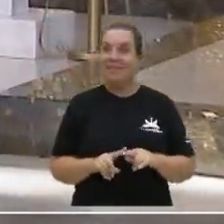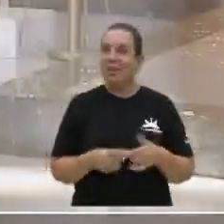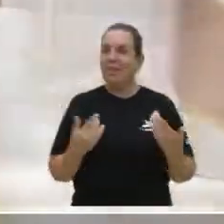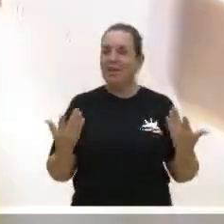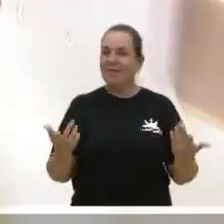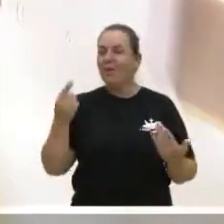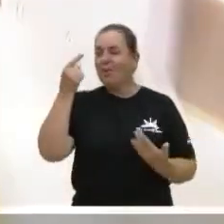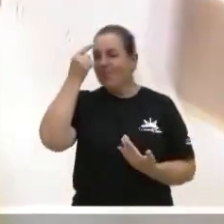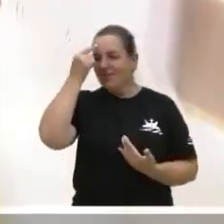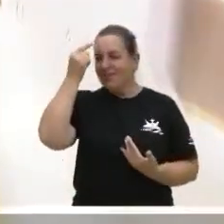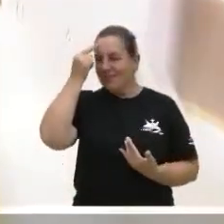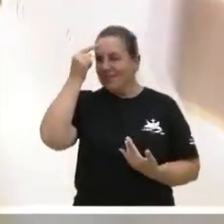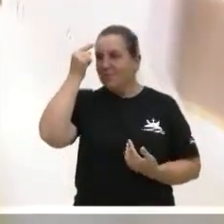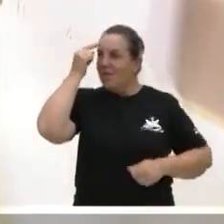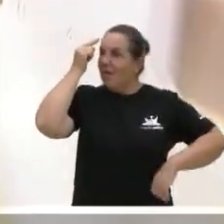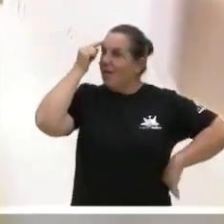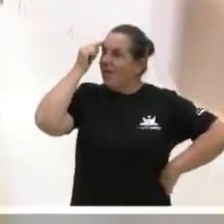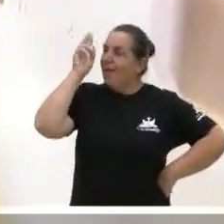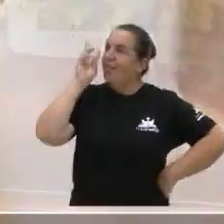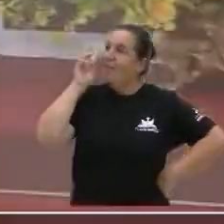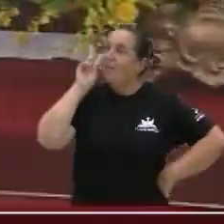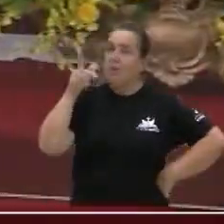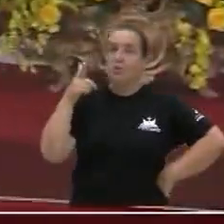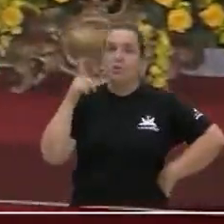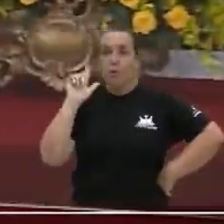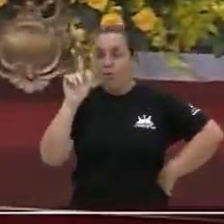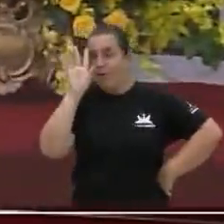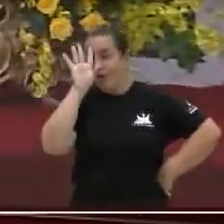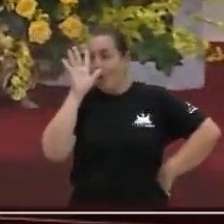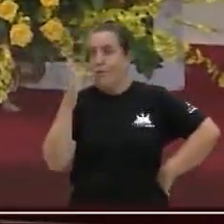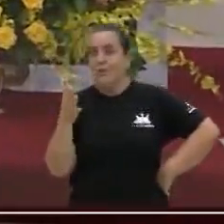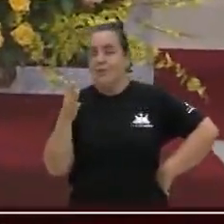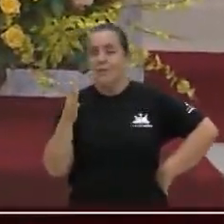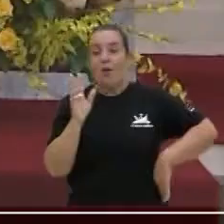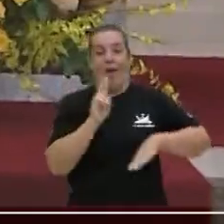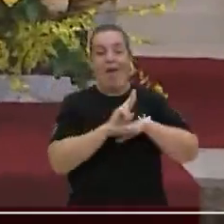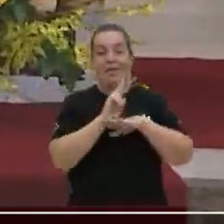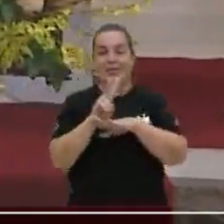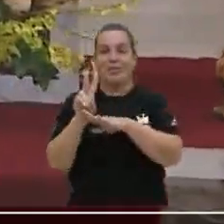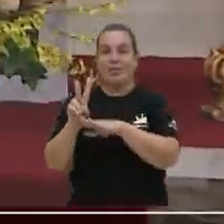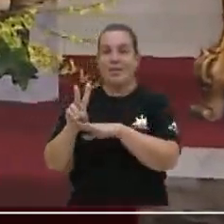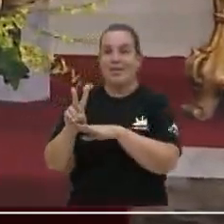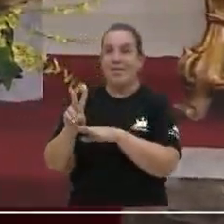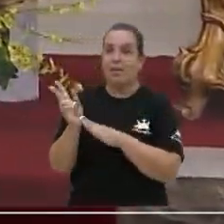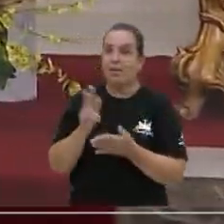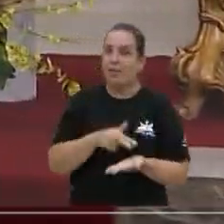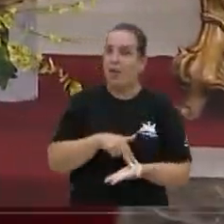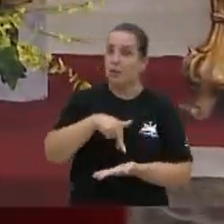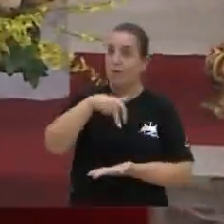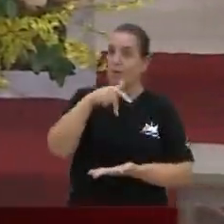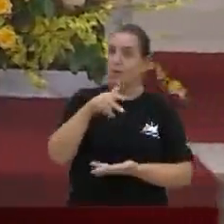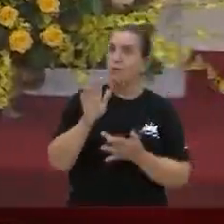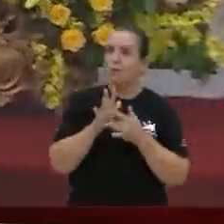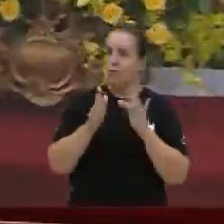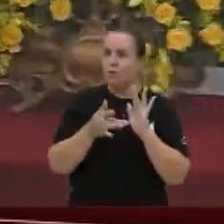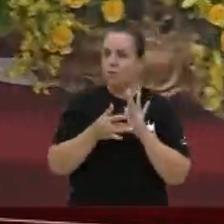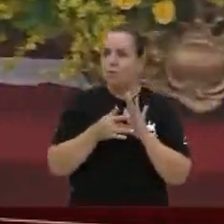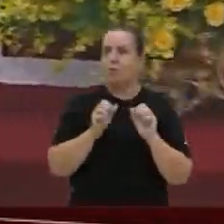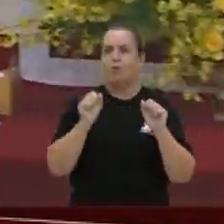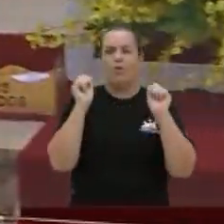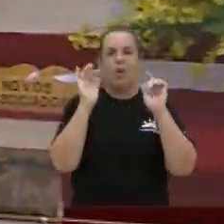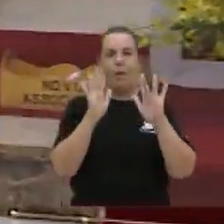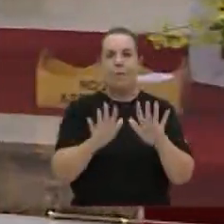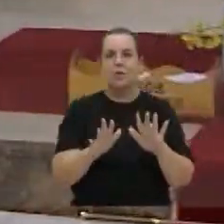quando pensamos, e quando ontem aconteceu a vigília pascal, quando foi